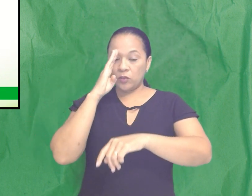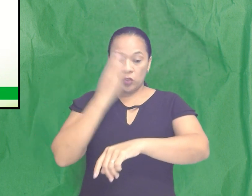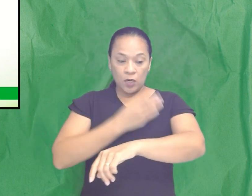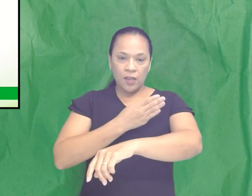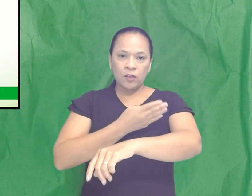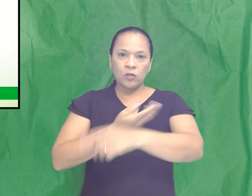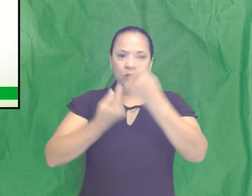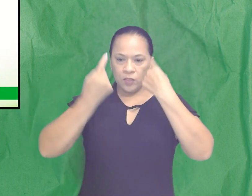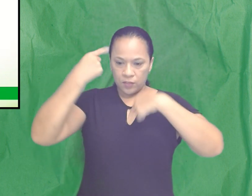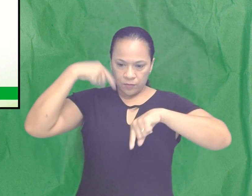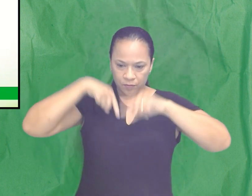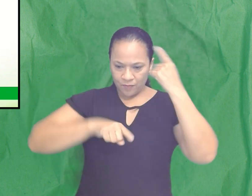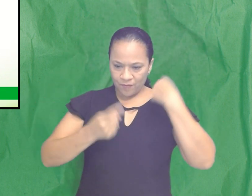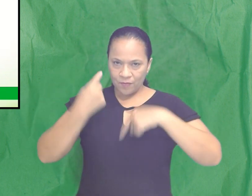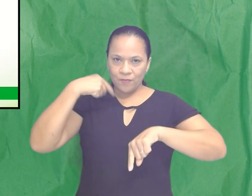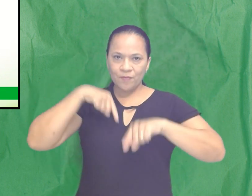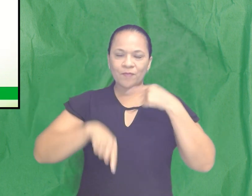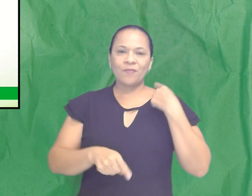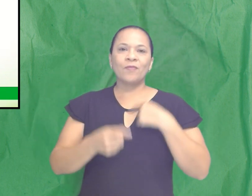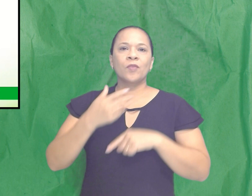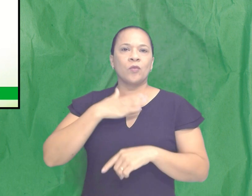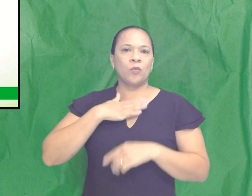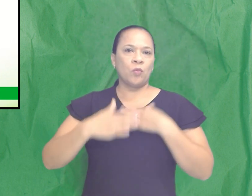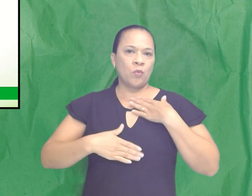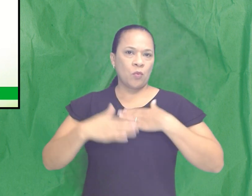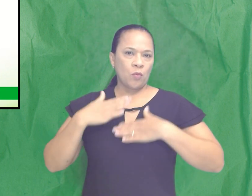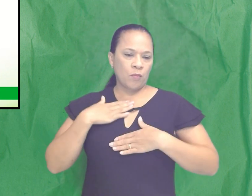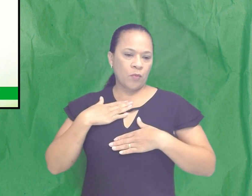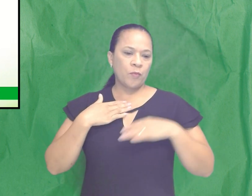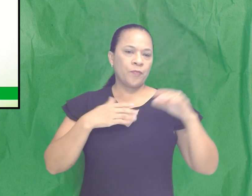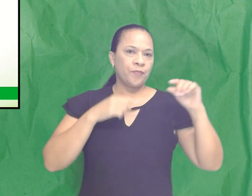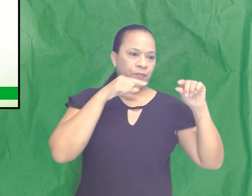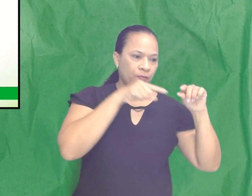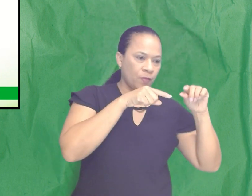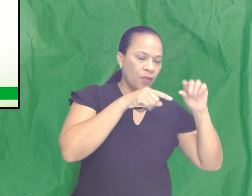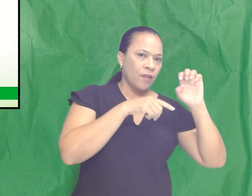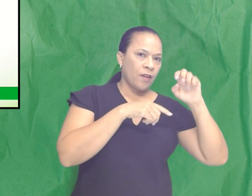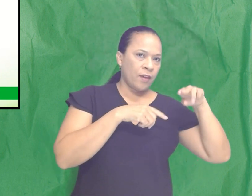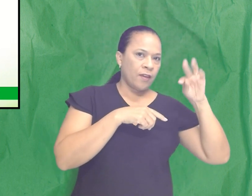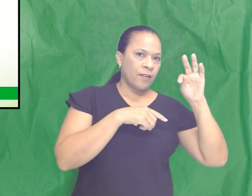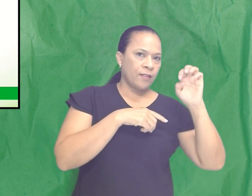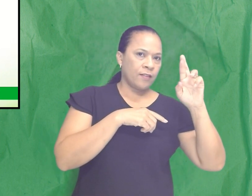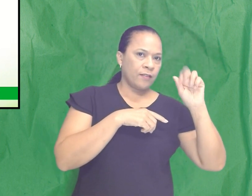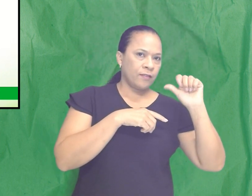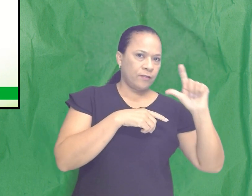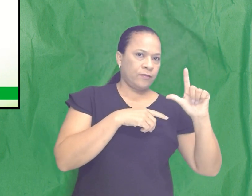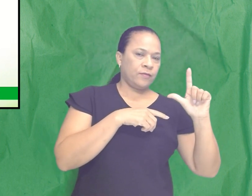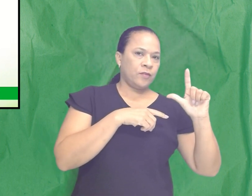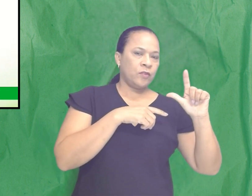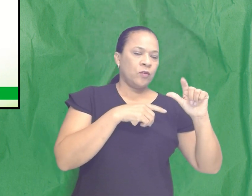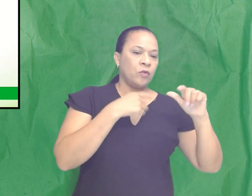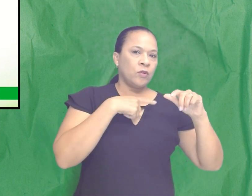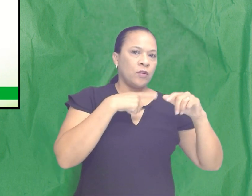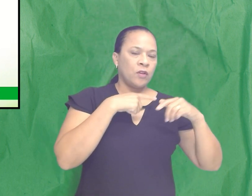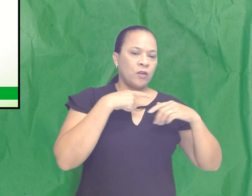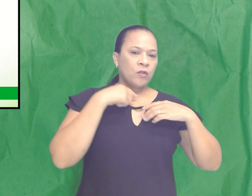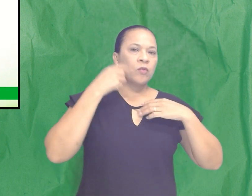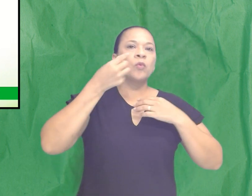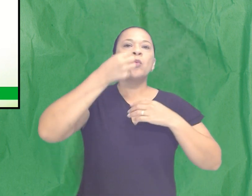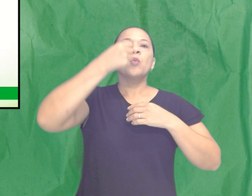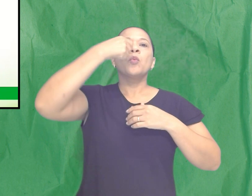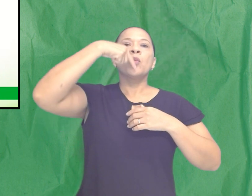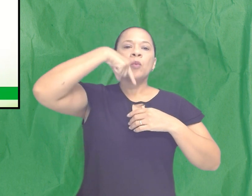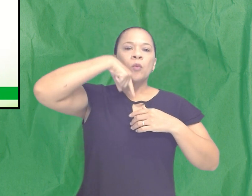circulação. Na via enteral, o fármaco ele será absorvido